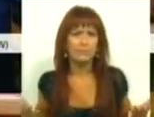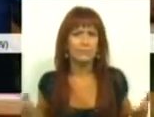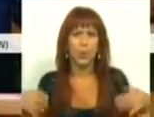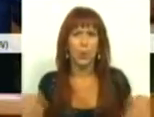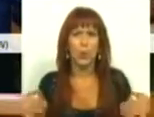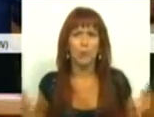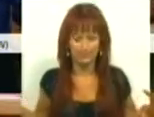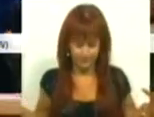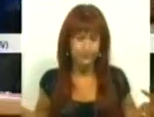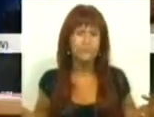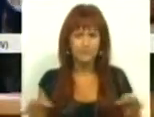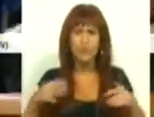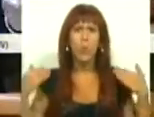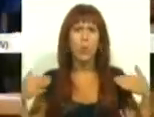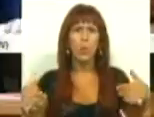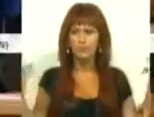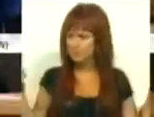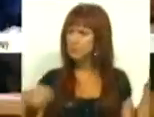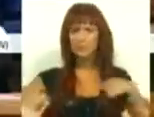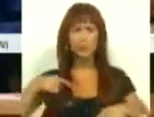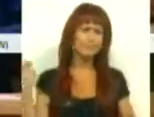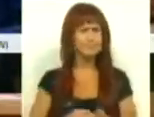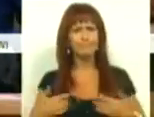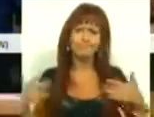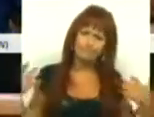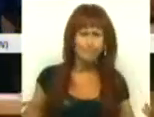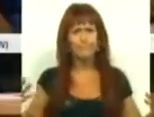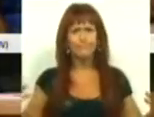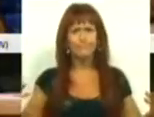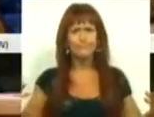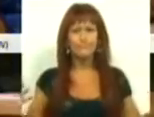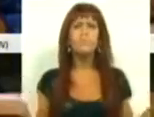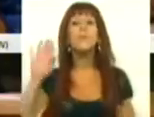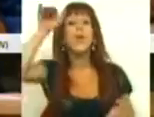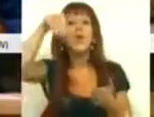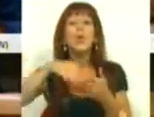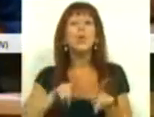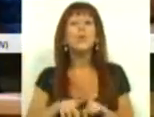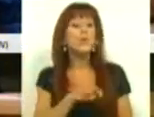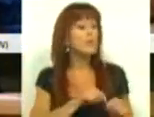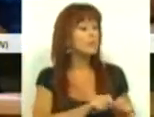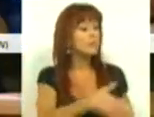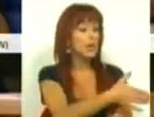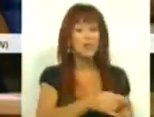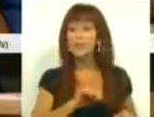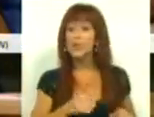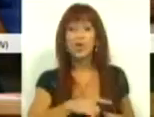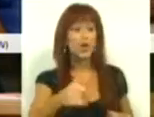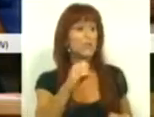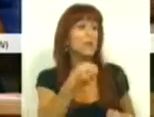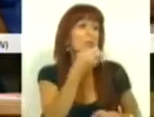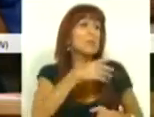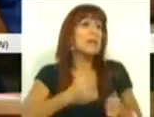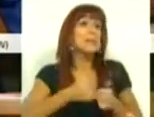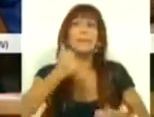é obra. É obra. Uma obra que todos estamos agora a pagar. Em conclusão, o período de 96 a 2000 foi desperdiçado